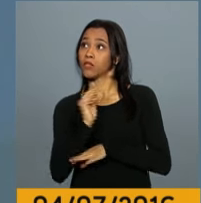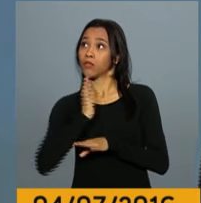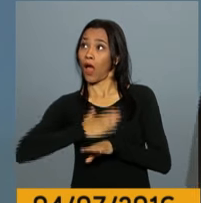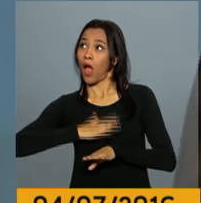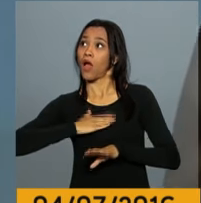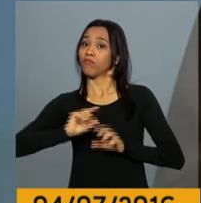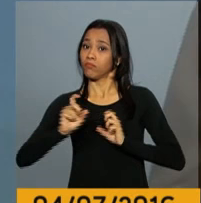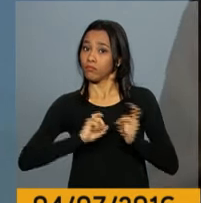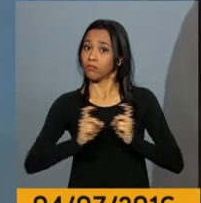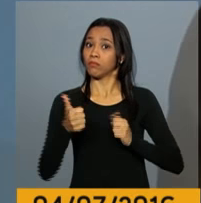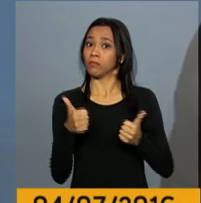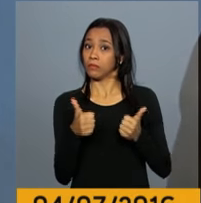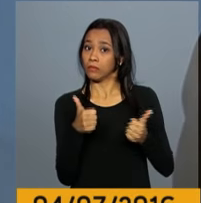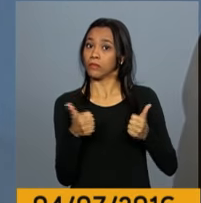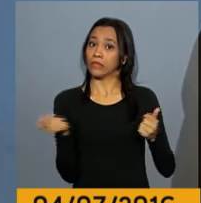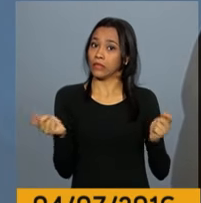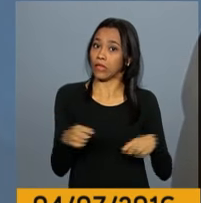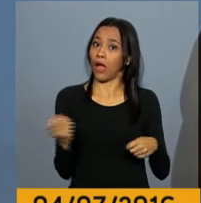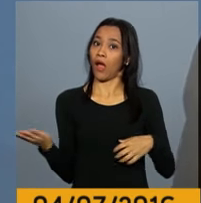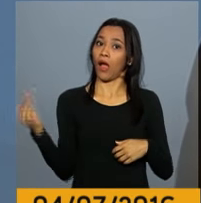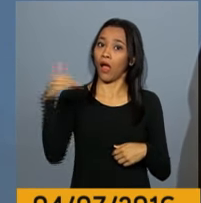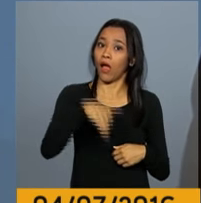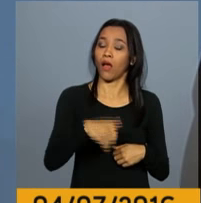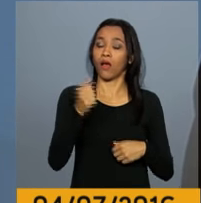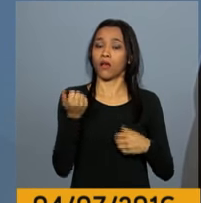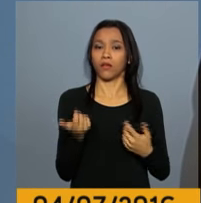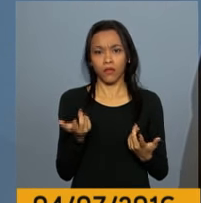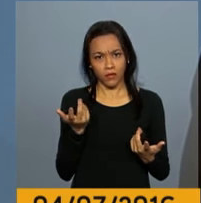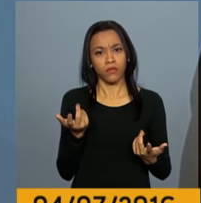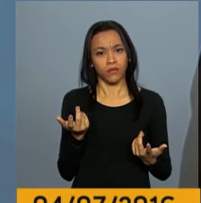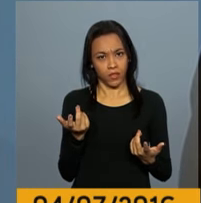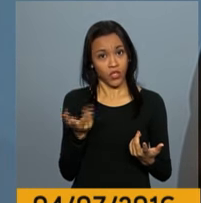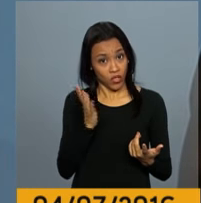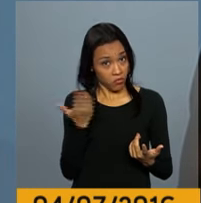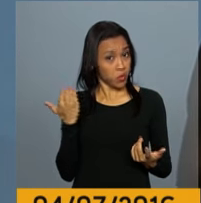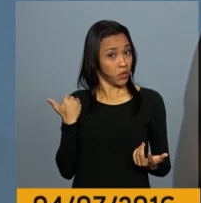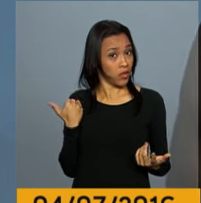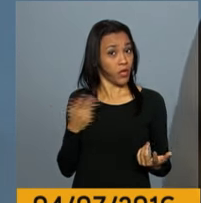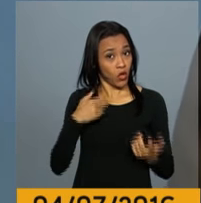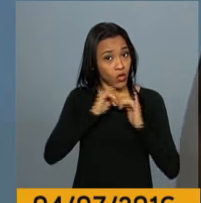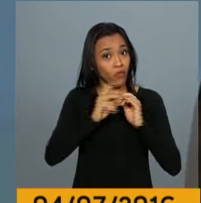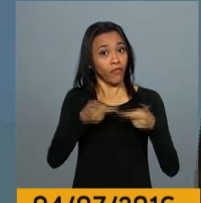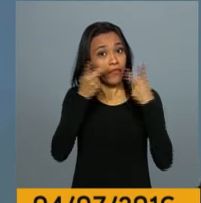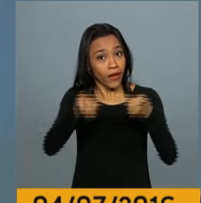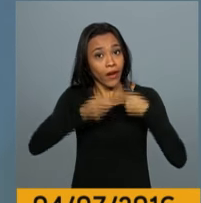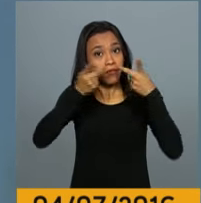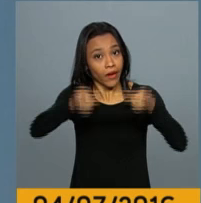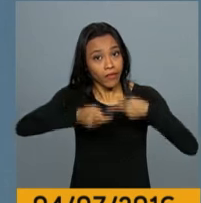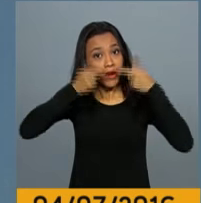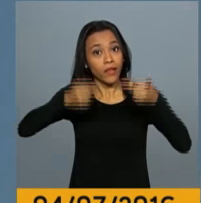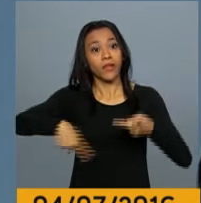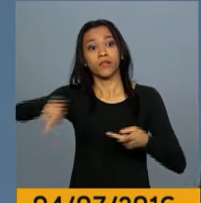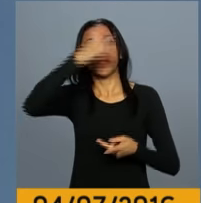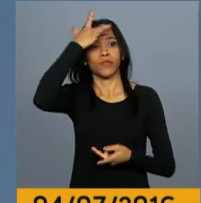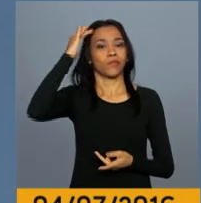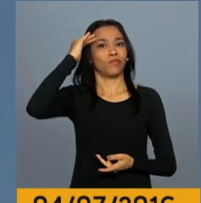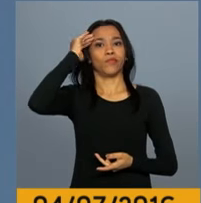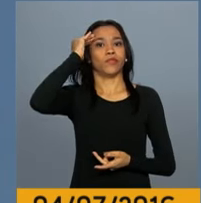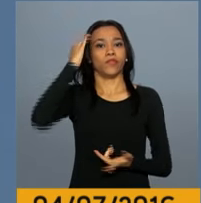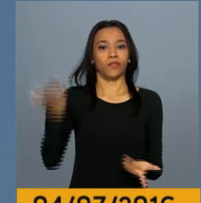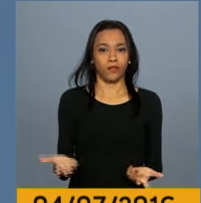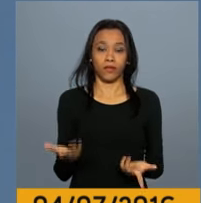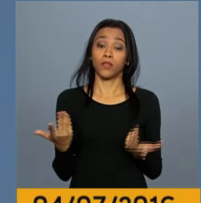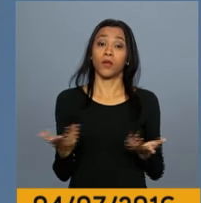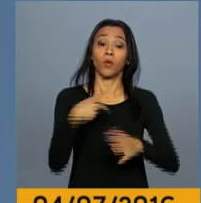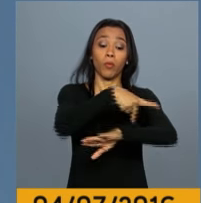seja, fazendo aquilo que há muito tempo eu tenho pregado e muitas vezes incompreendido. Eu digo, o país